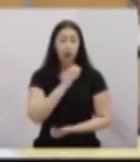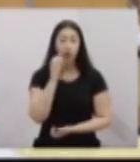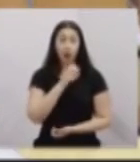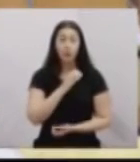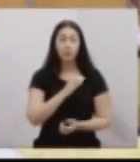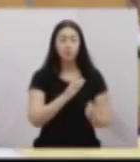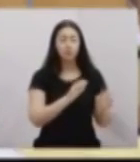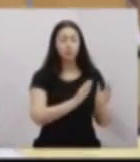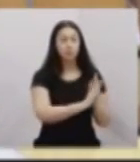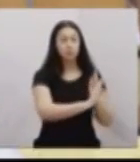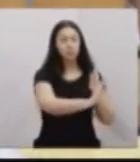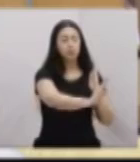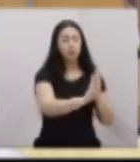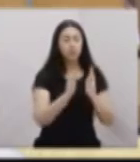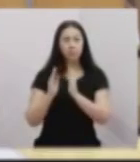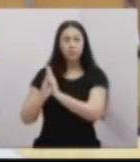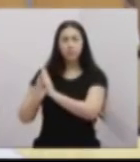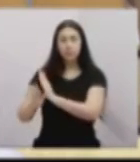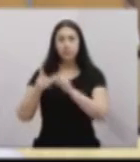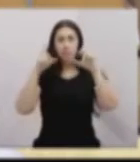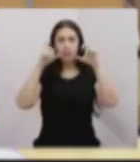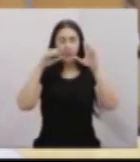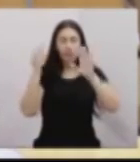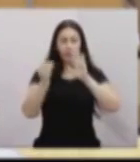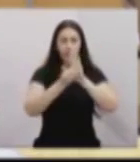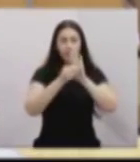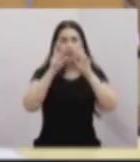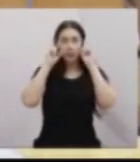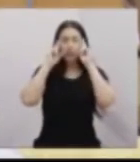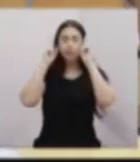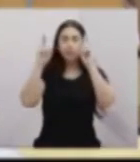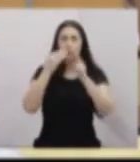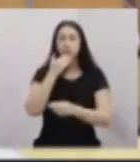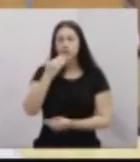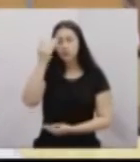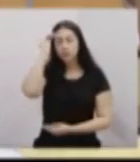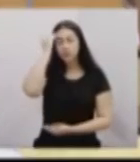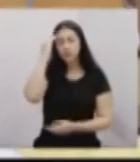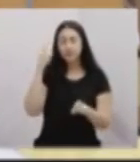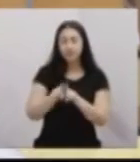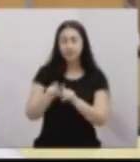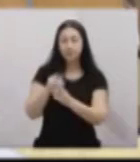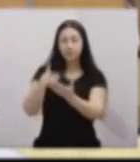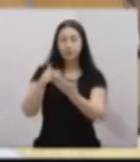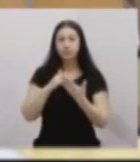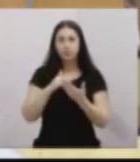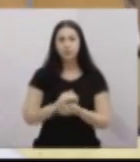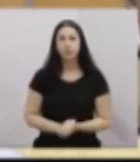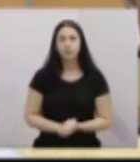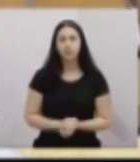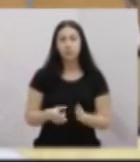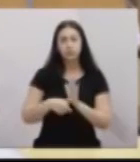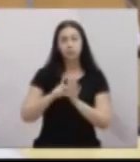de guarda-reio. Seguem fotos. Assim sendo, muito respeitosamente recorremos à compreensão e aos préstimos dessa